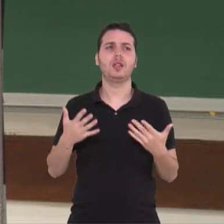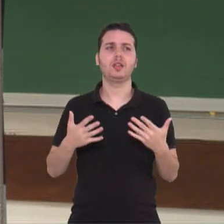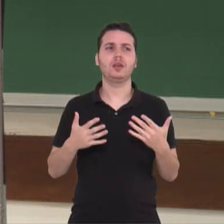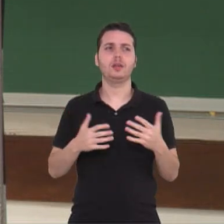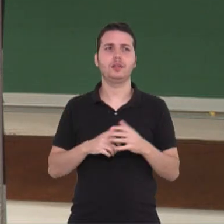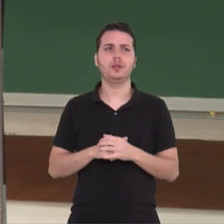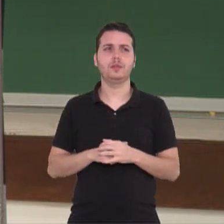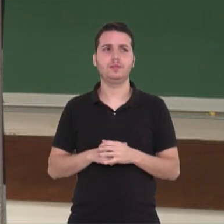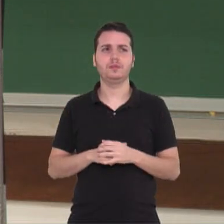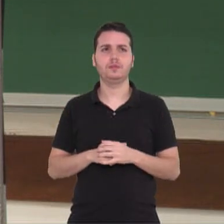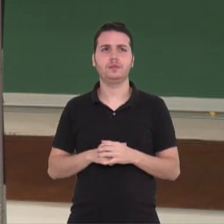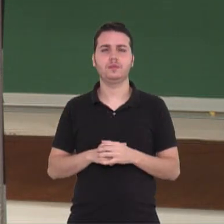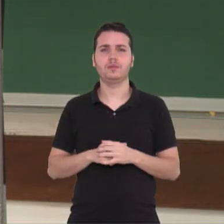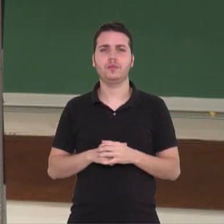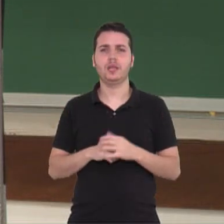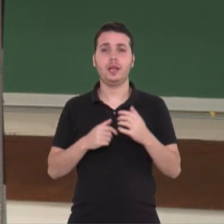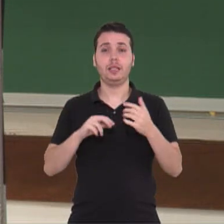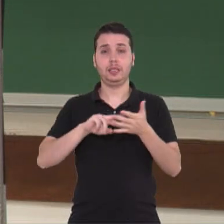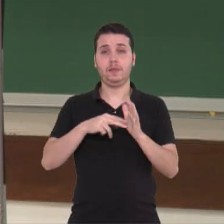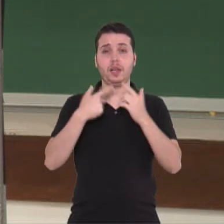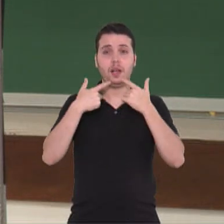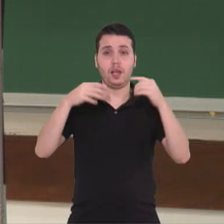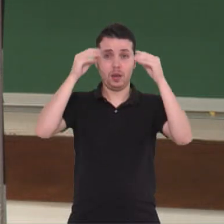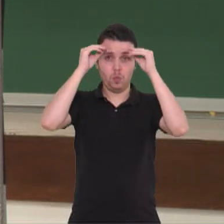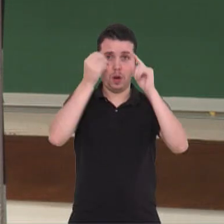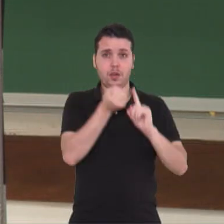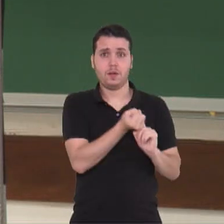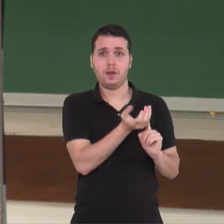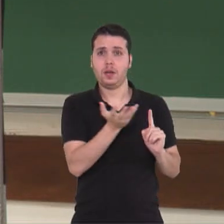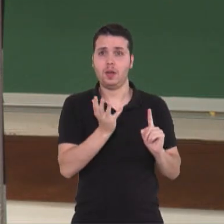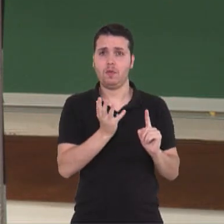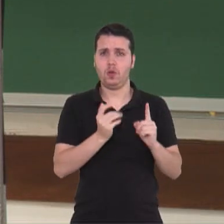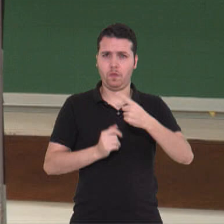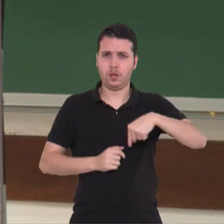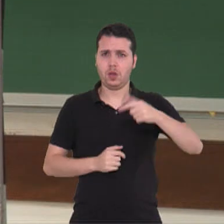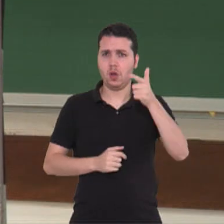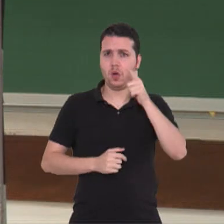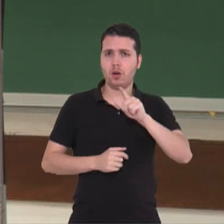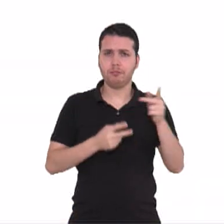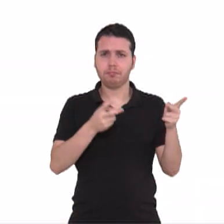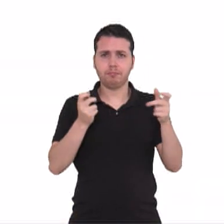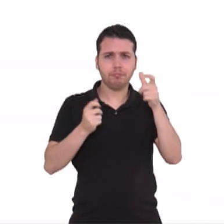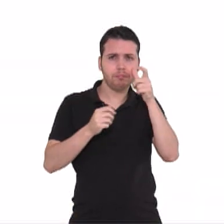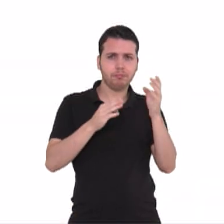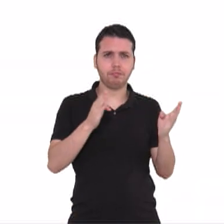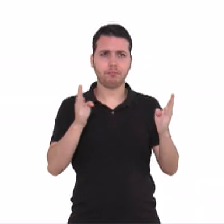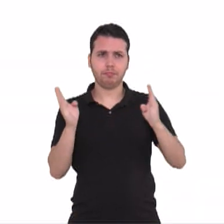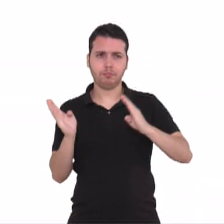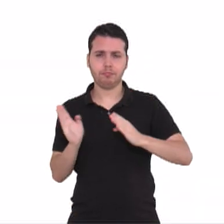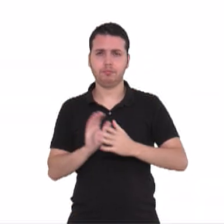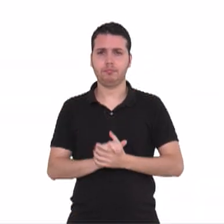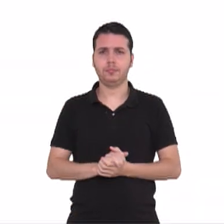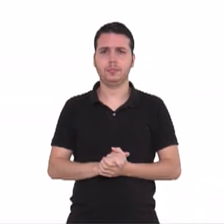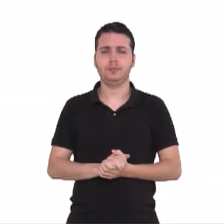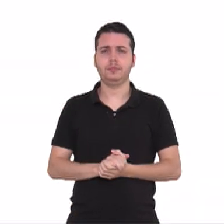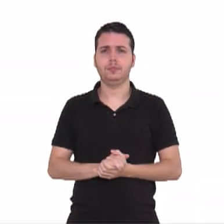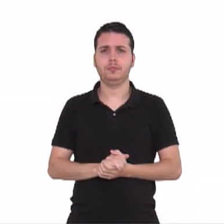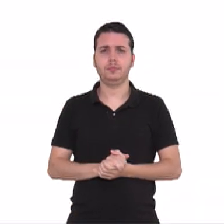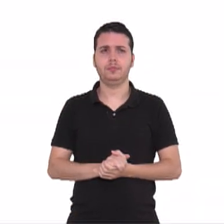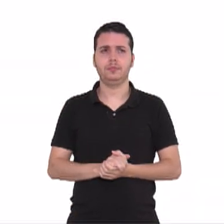figura, linguagem não verbal, vocês conseguem observar? E as figuras e linguagens que estão ali, as